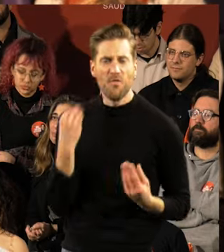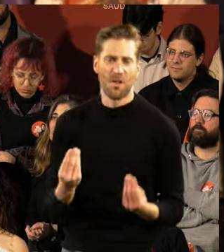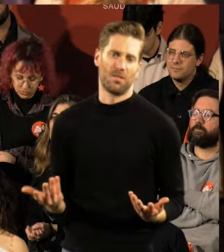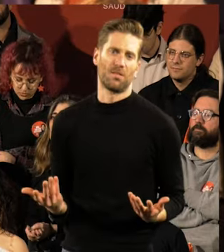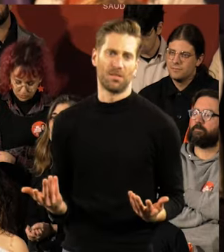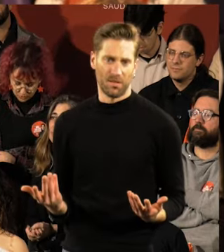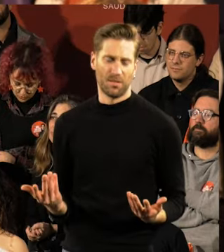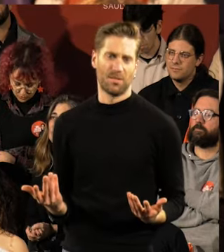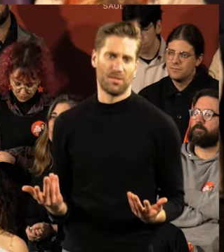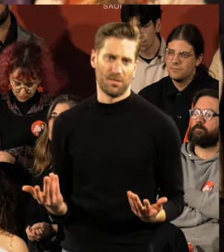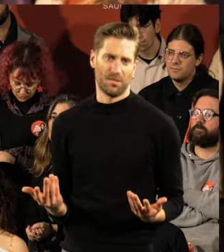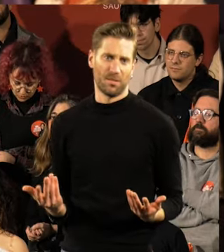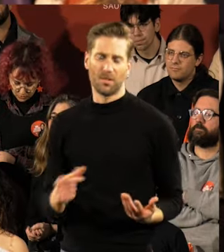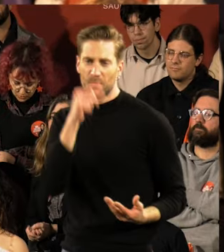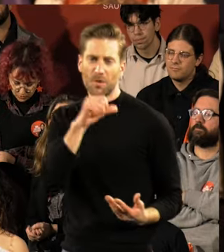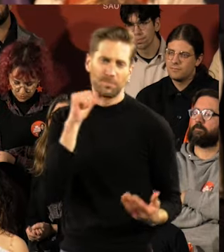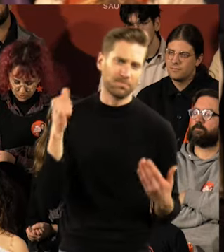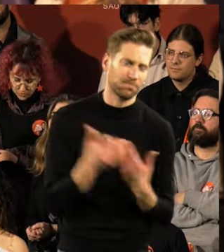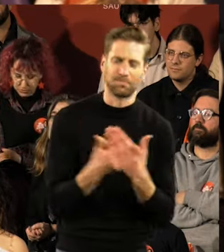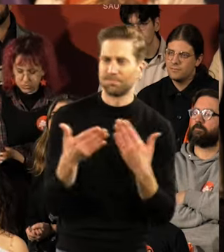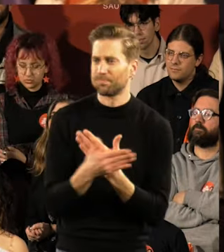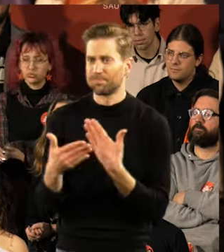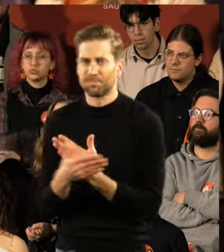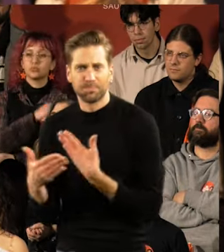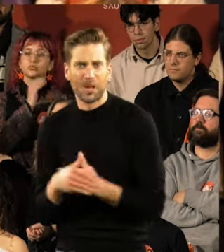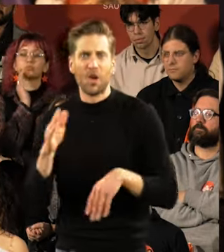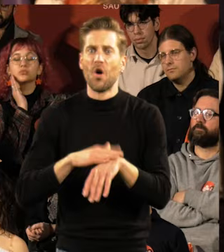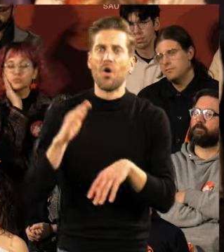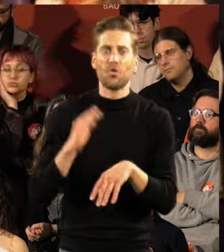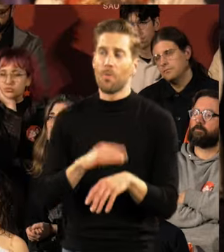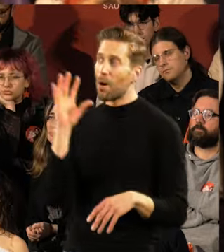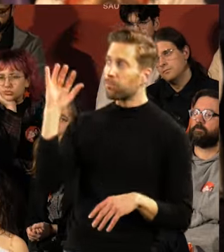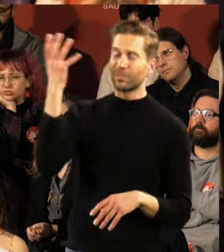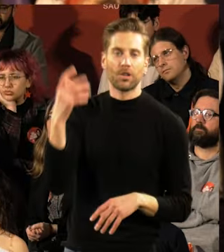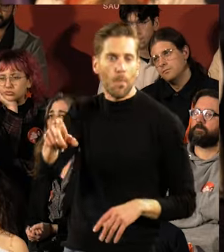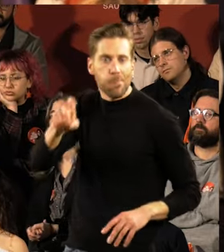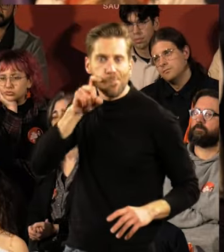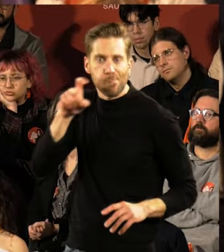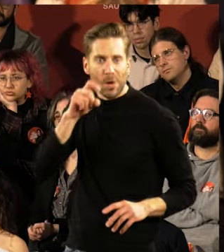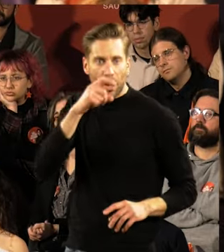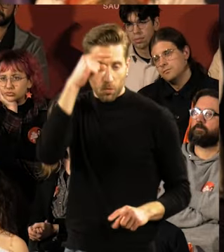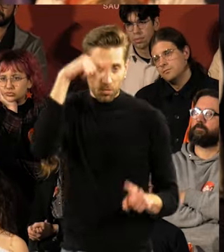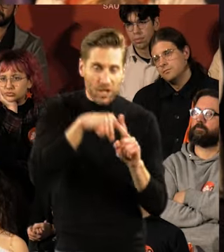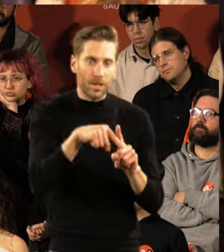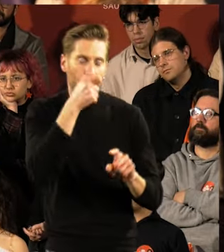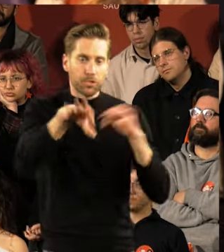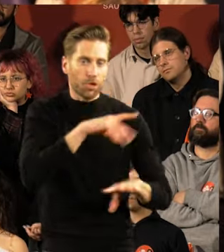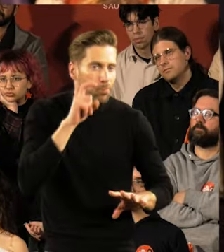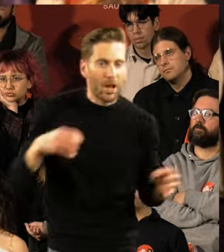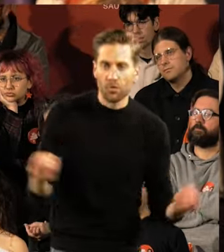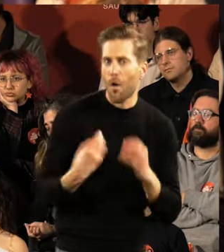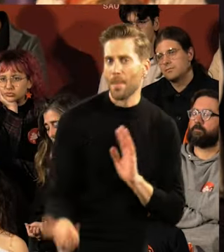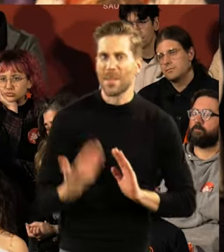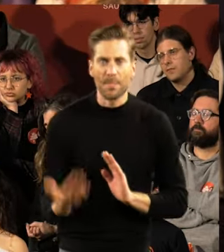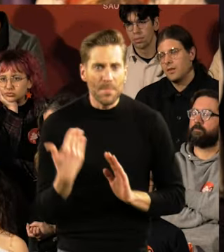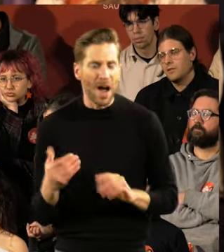se morra, e morra tanto, porque não há uma política climática que proteja as pessoas, porque não há capacidade de